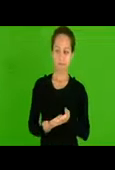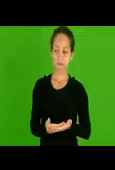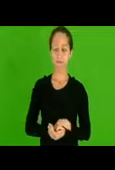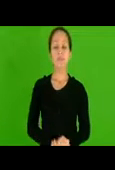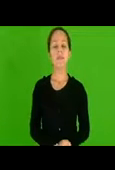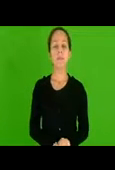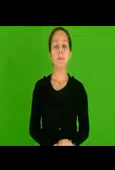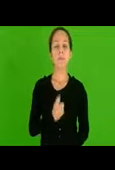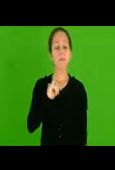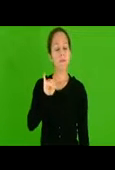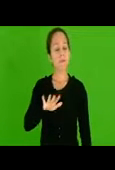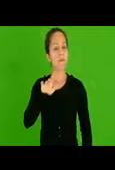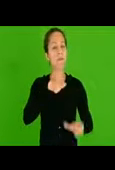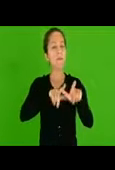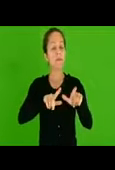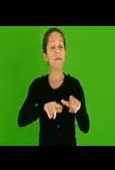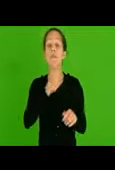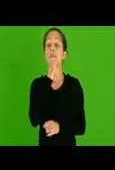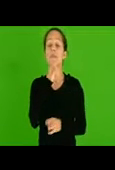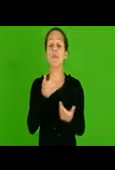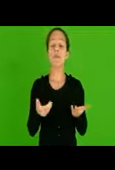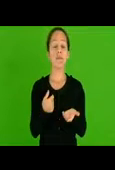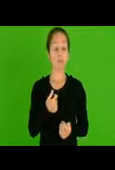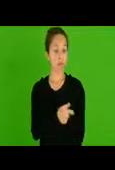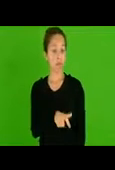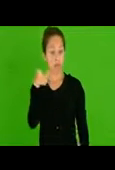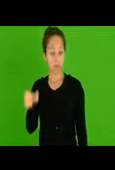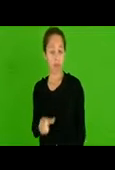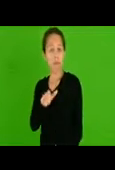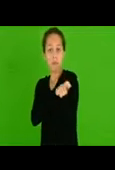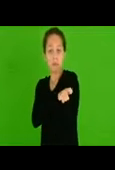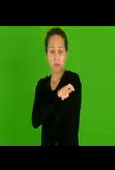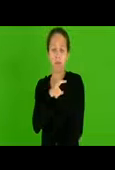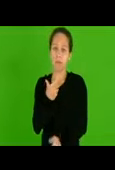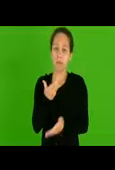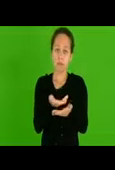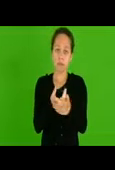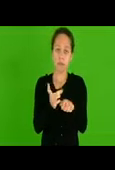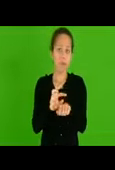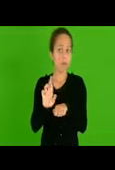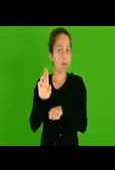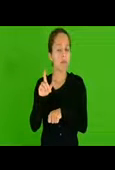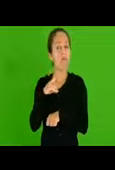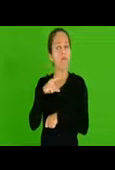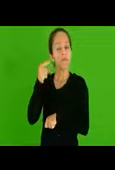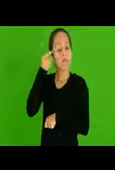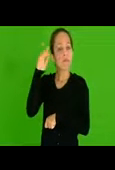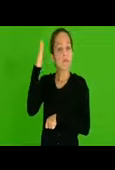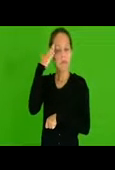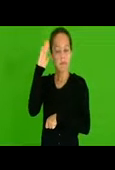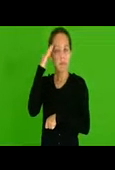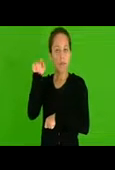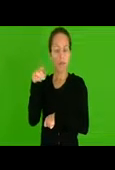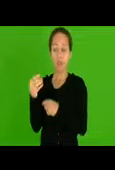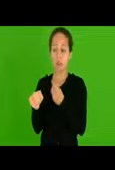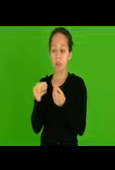hoje, eu tenho uma aluna fazendo doutorado que ela está tentando compreender sobre uma perspectiva histórica e